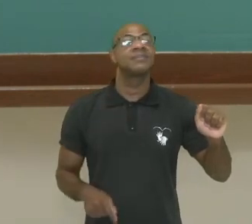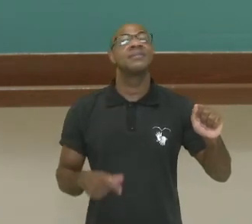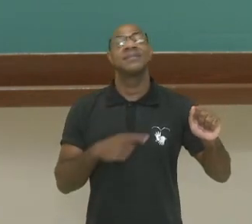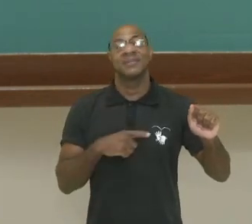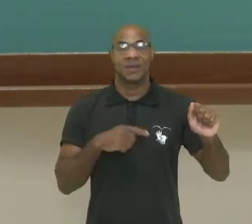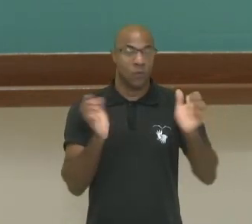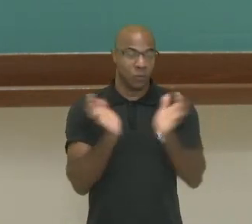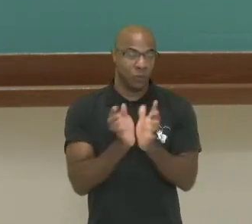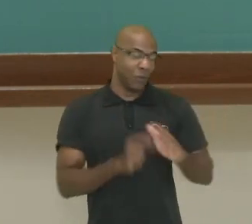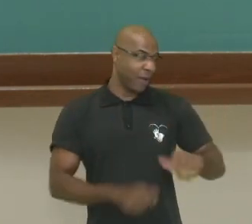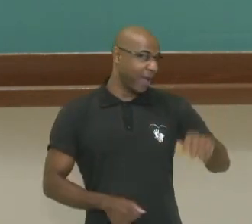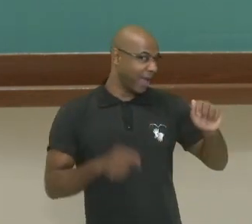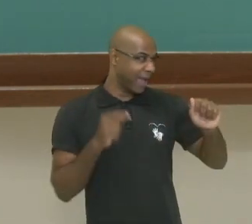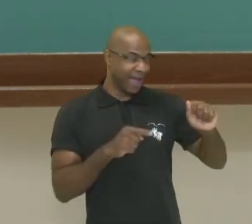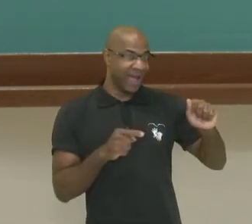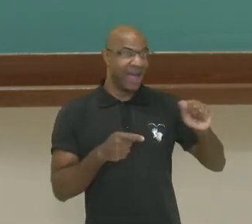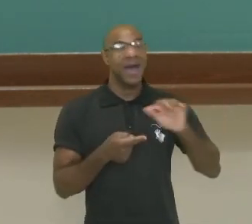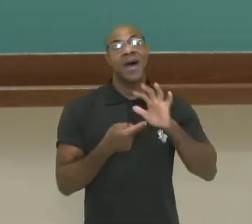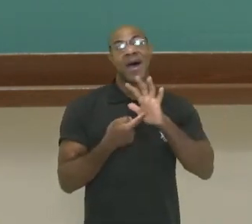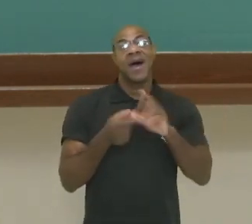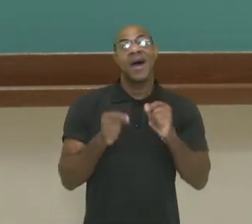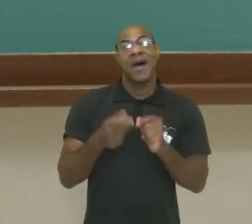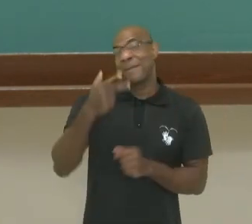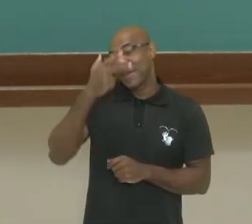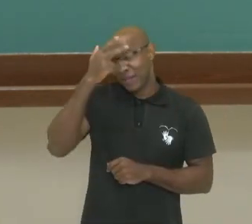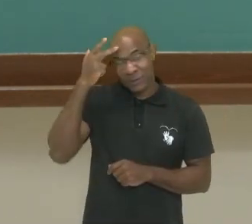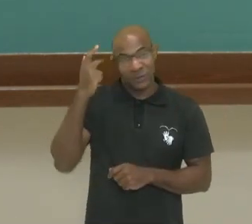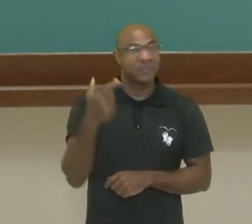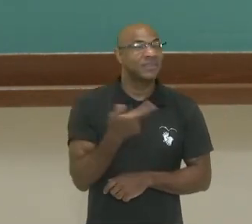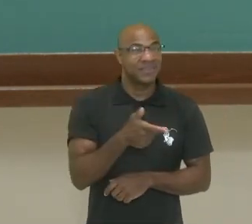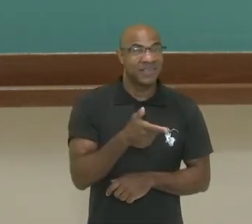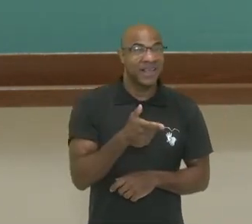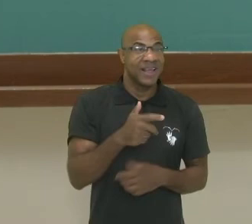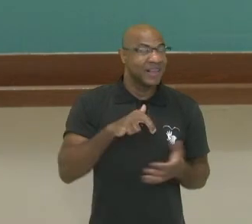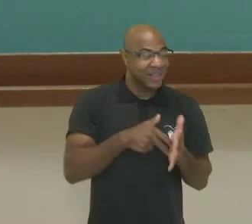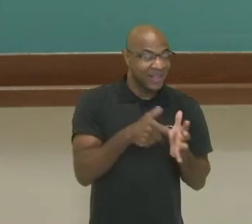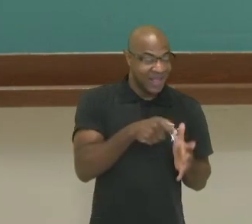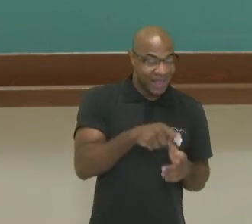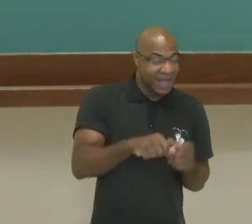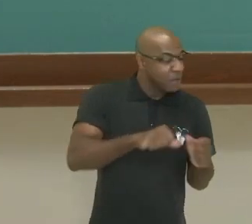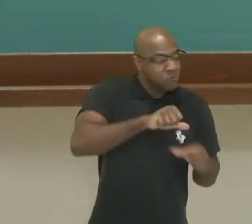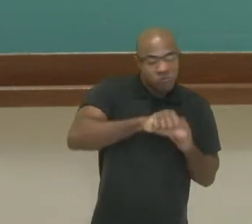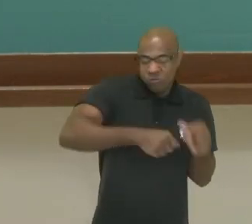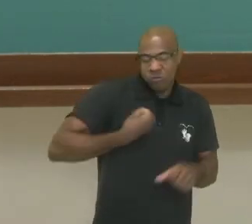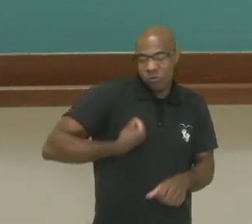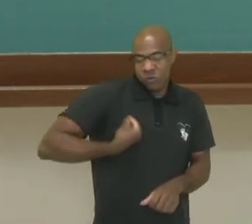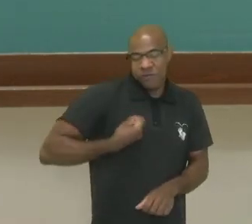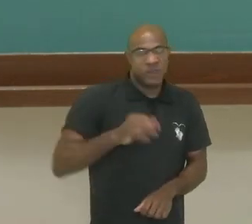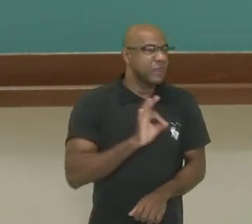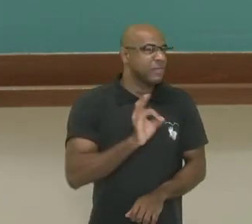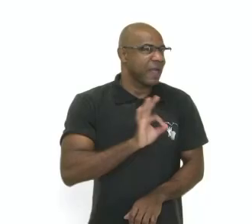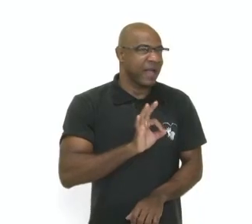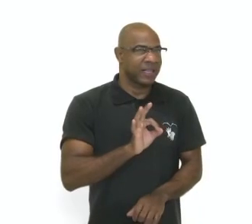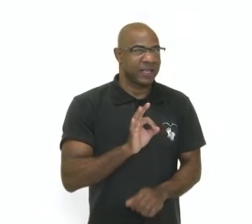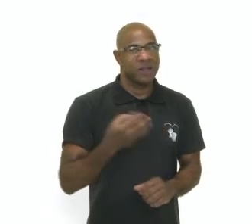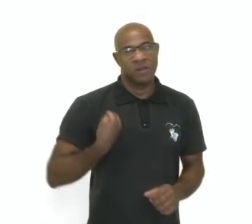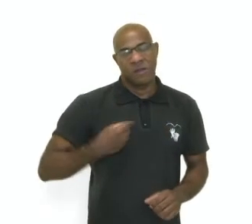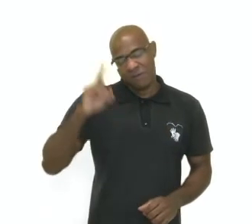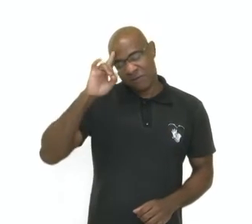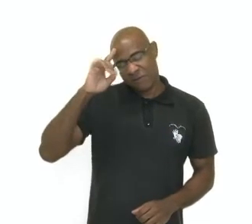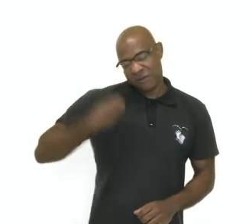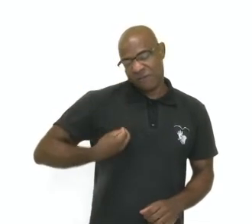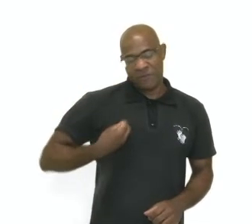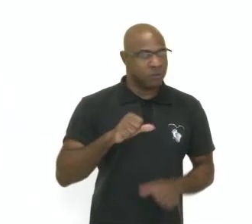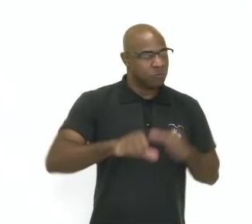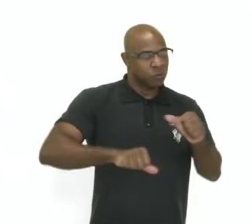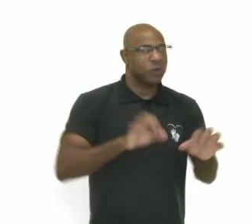grupo A representará pessoas que não tiveram nenhuma alteração em sua rotina, afirmando que a